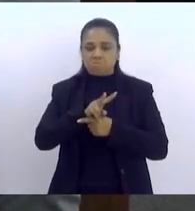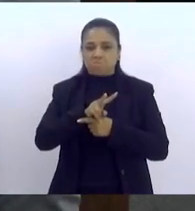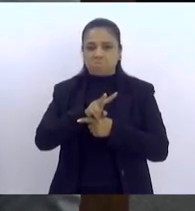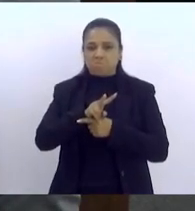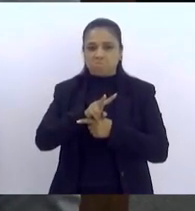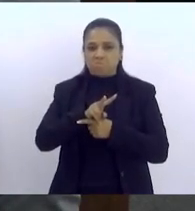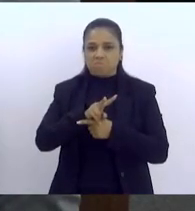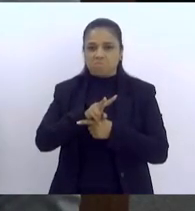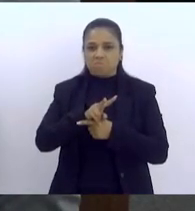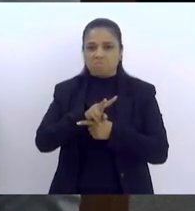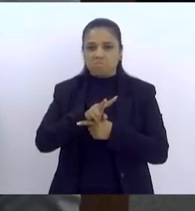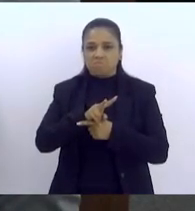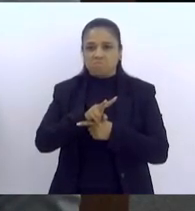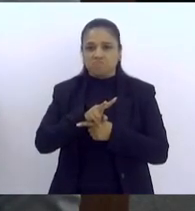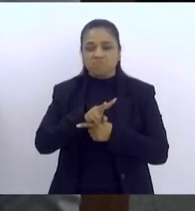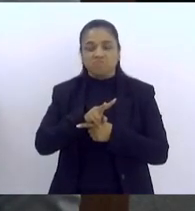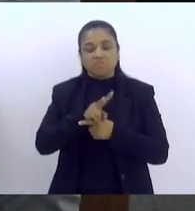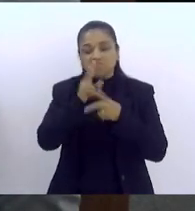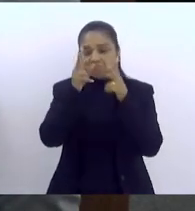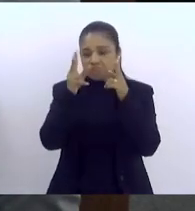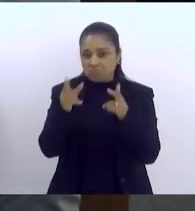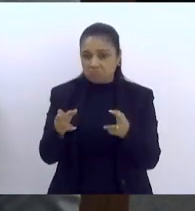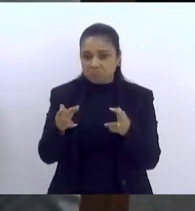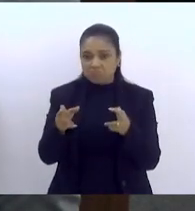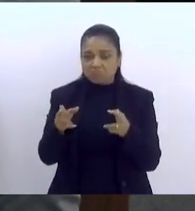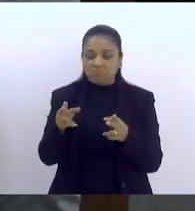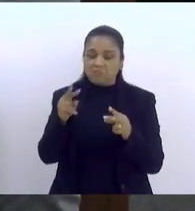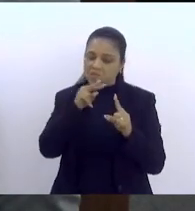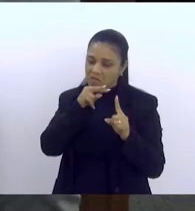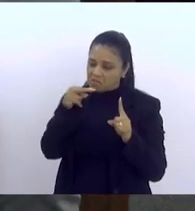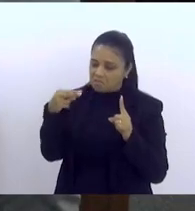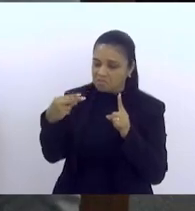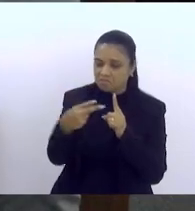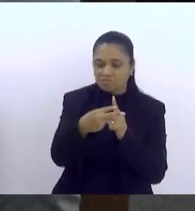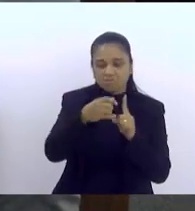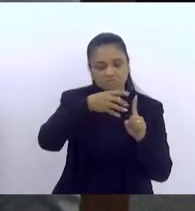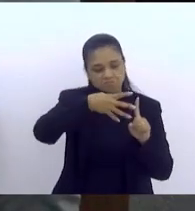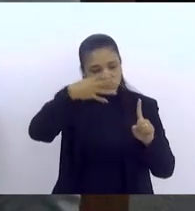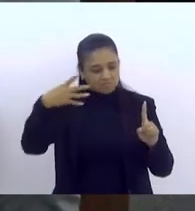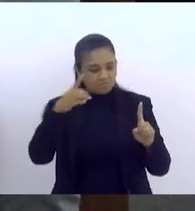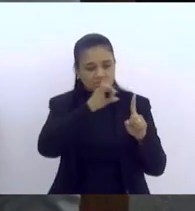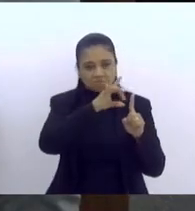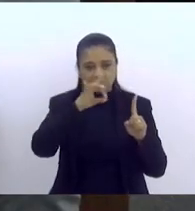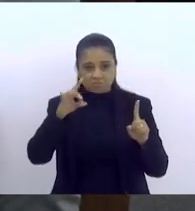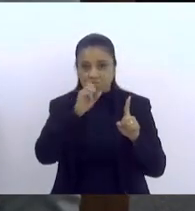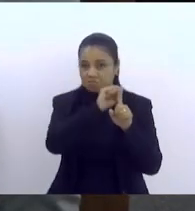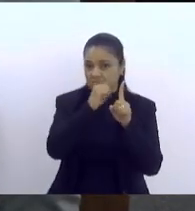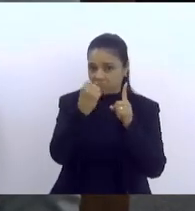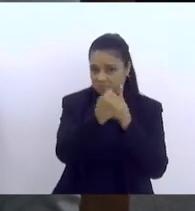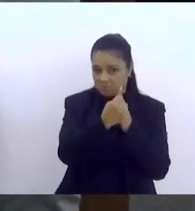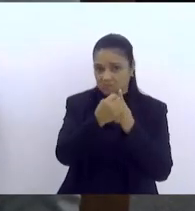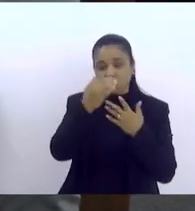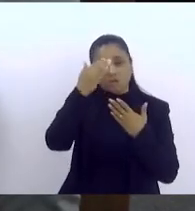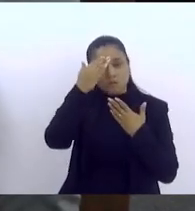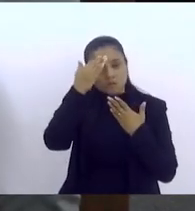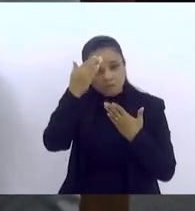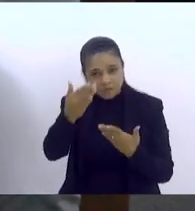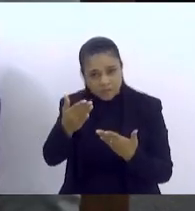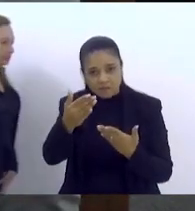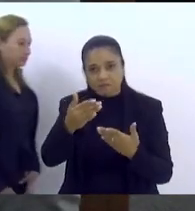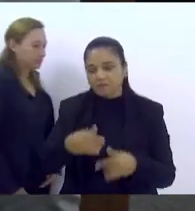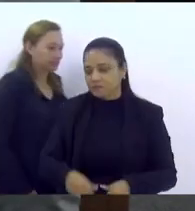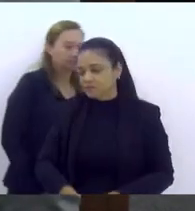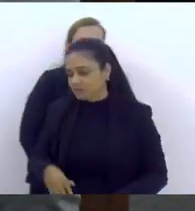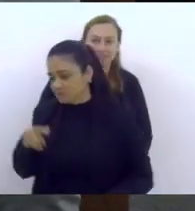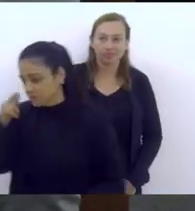colocando na mesma mão daqueles que têm uma visão LGBTfóbica da sociedade. Muito obrigado pelo aparte e